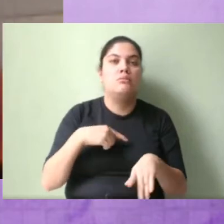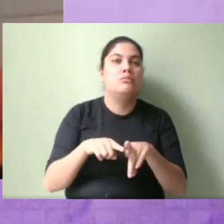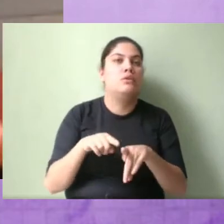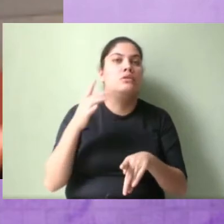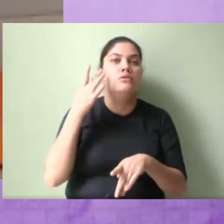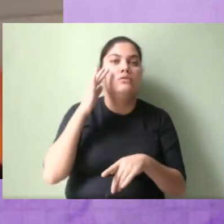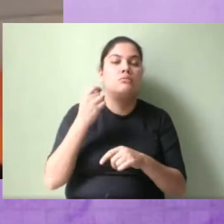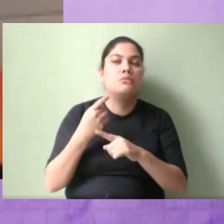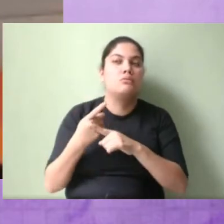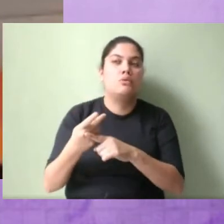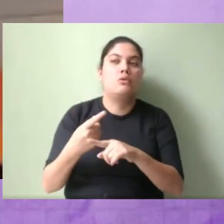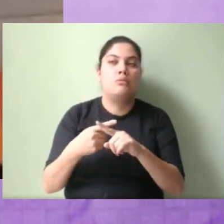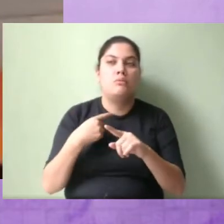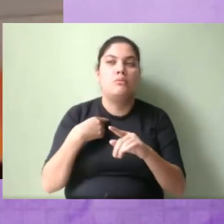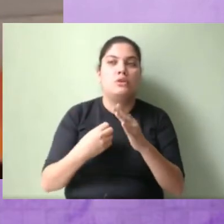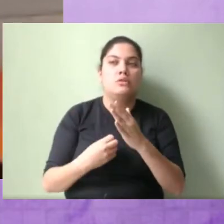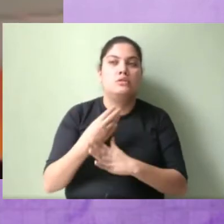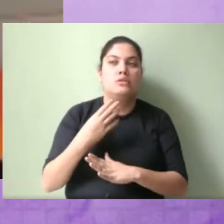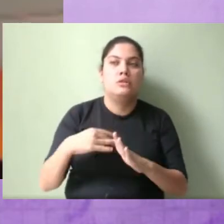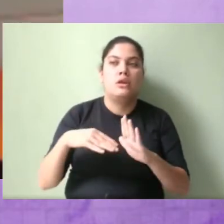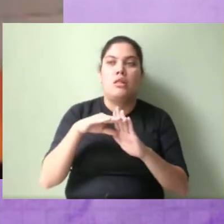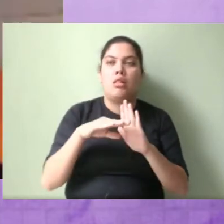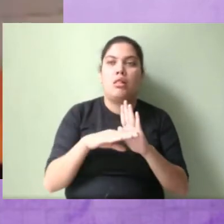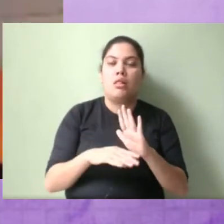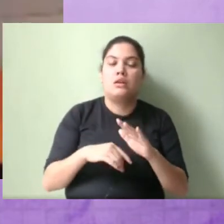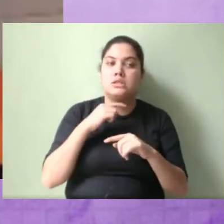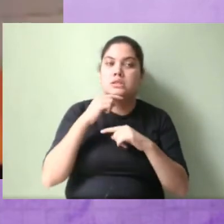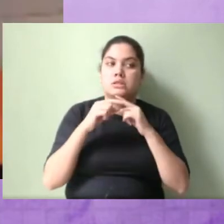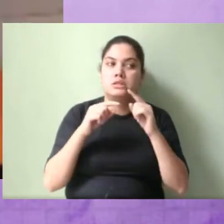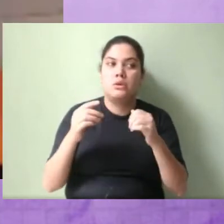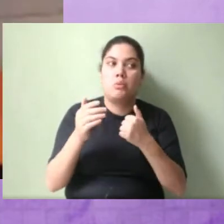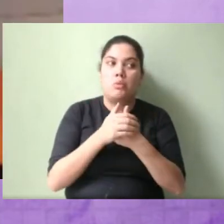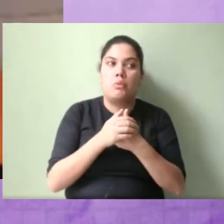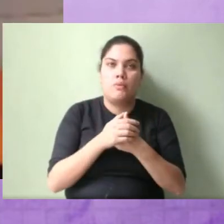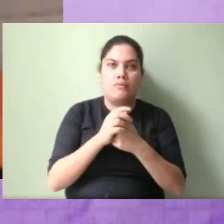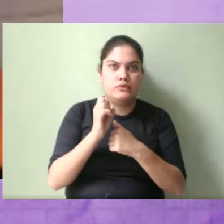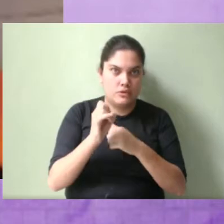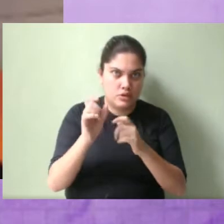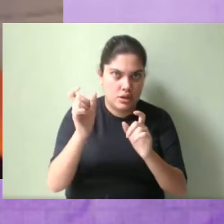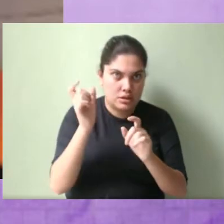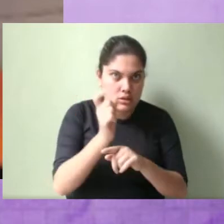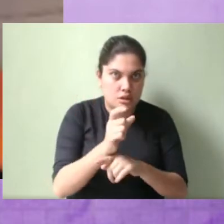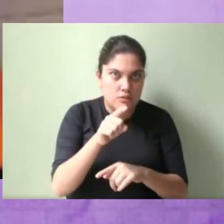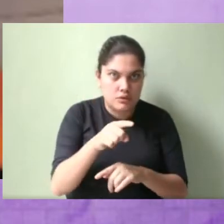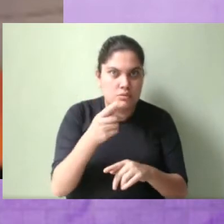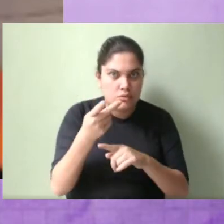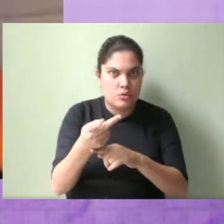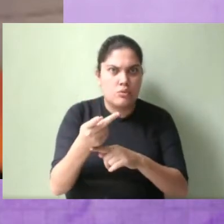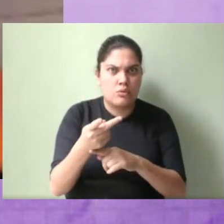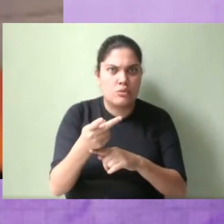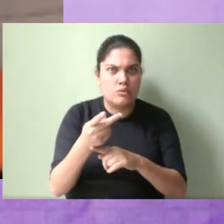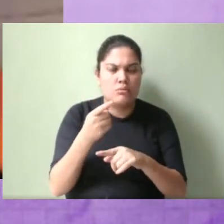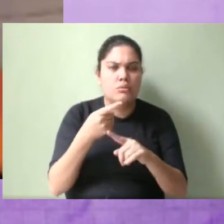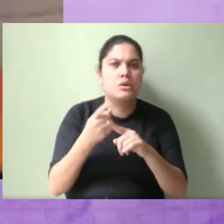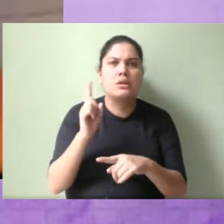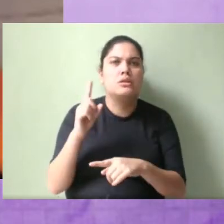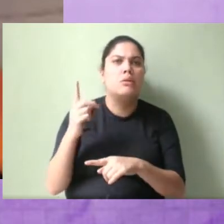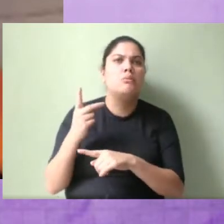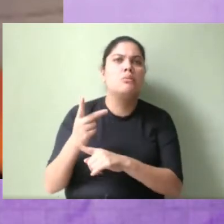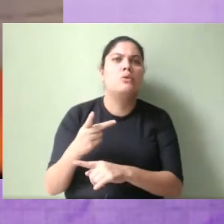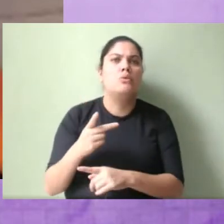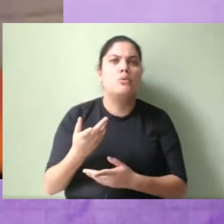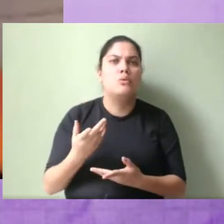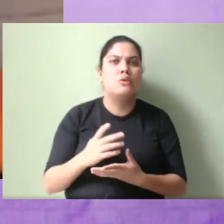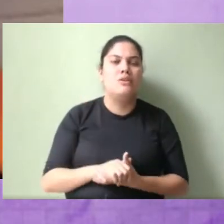bacana. Uma segunda coisa, acho legal vocês usarem a rede social a favor de vocês. Eu também não sei dizer por que elas não procuram, mas vocês podem